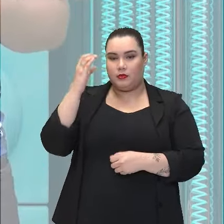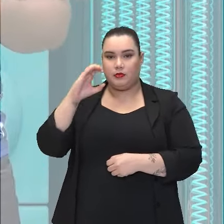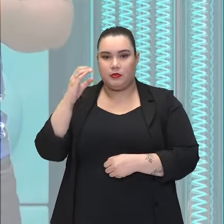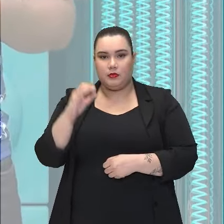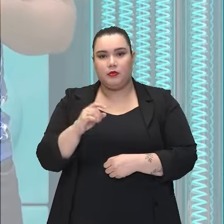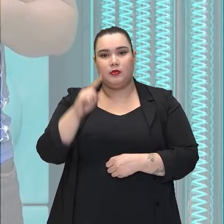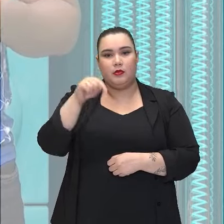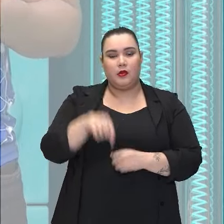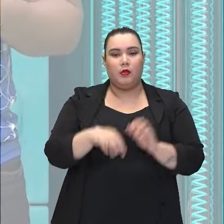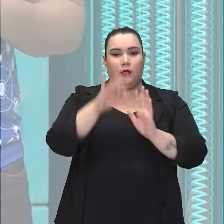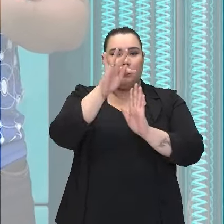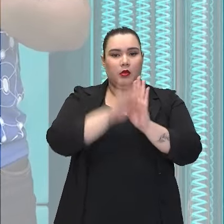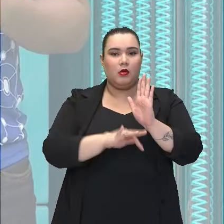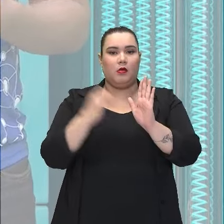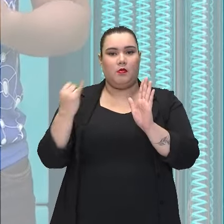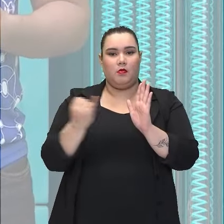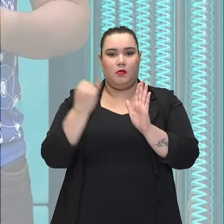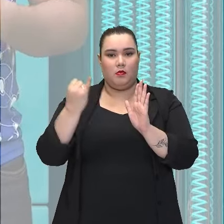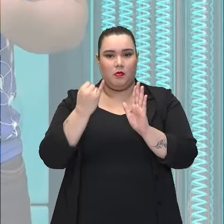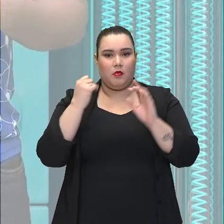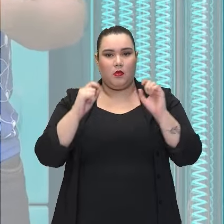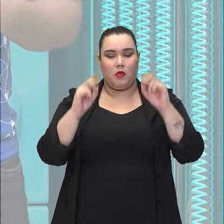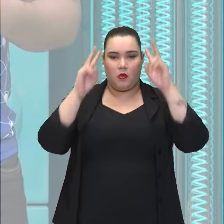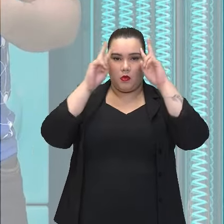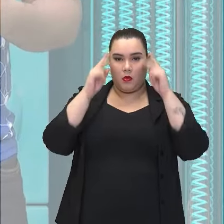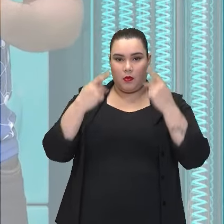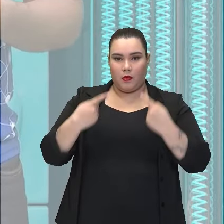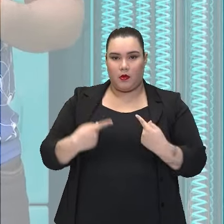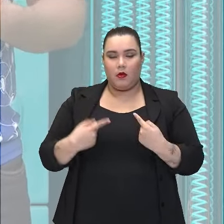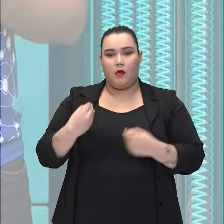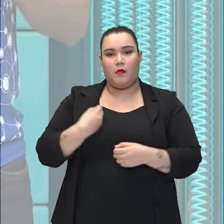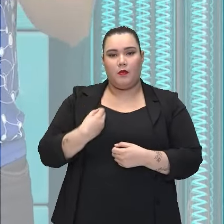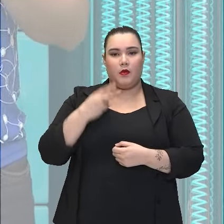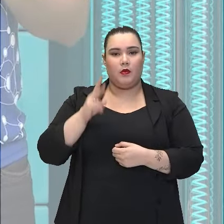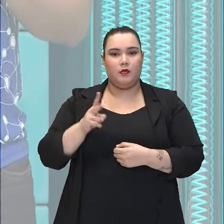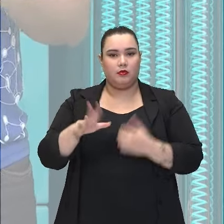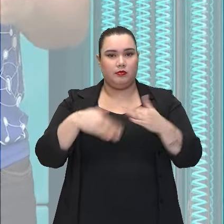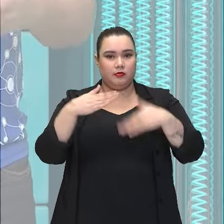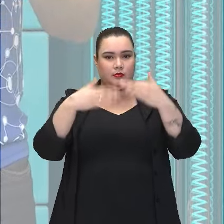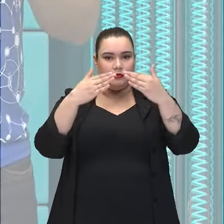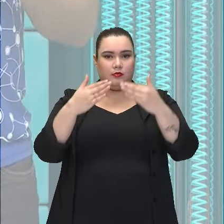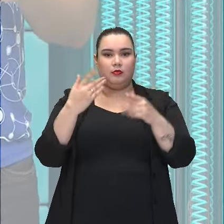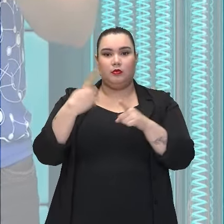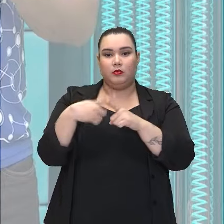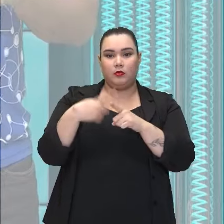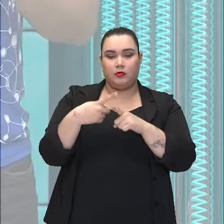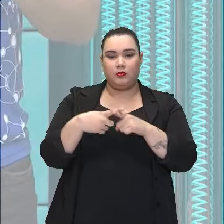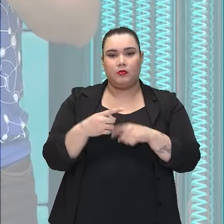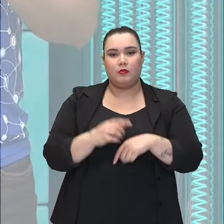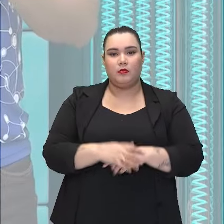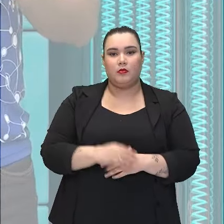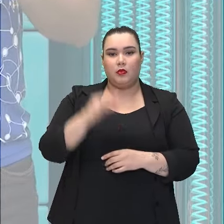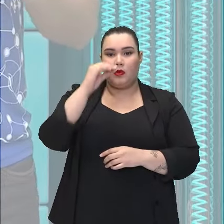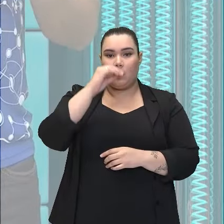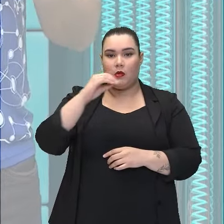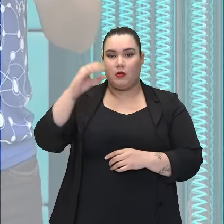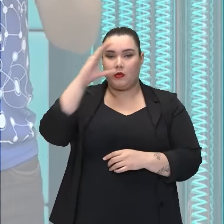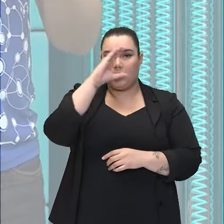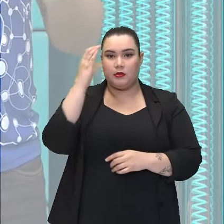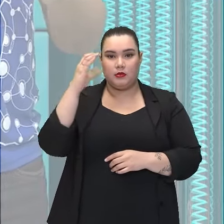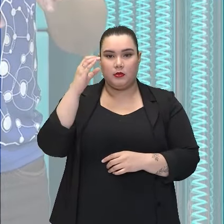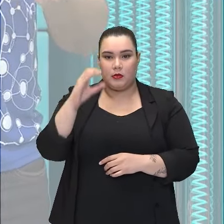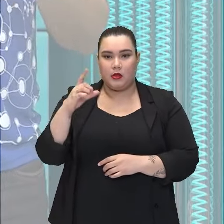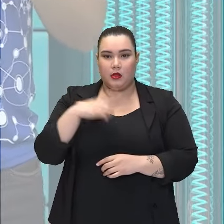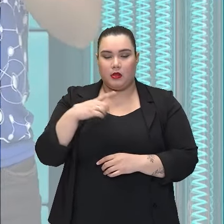são chaves, peças-chaves para a humanidade continuar evoluindo, até mesmo porque o conhecimento científico que é construído